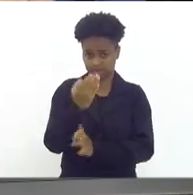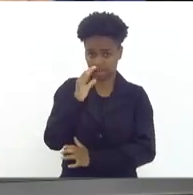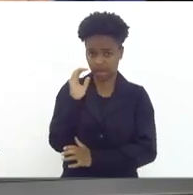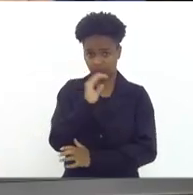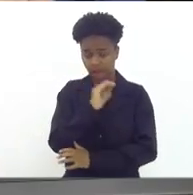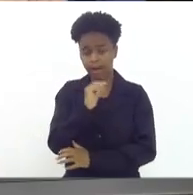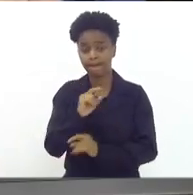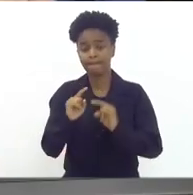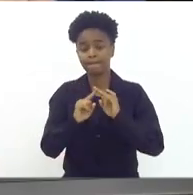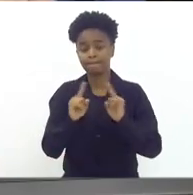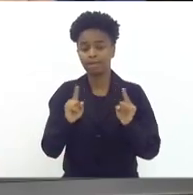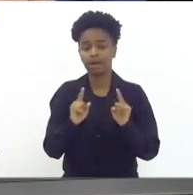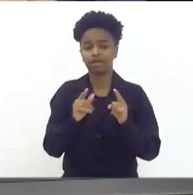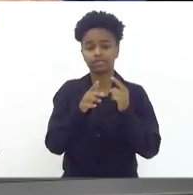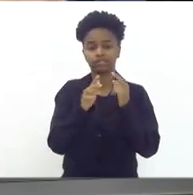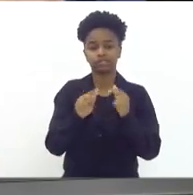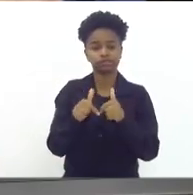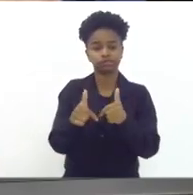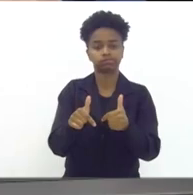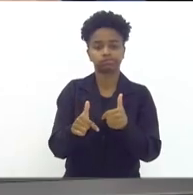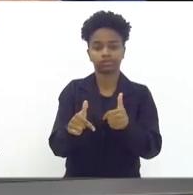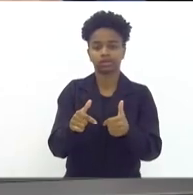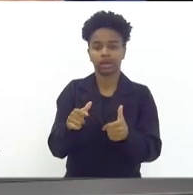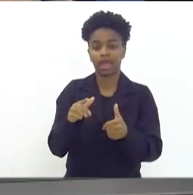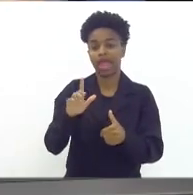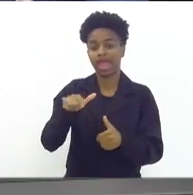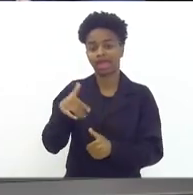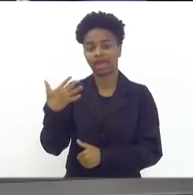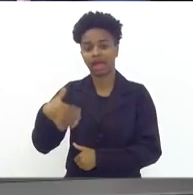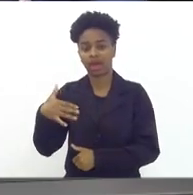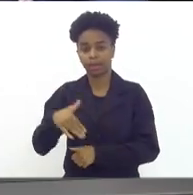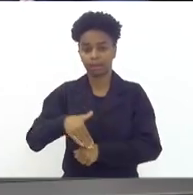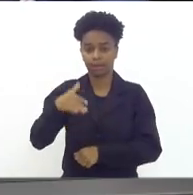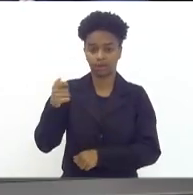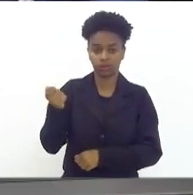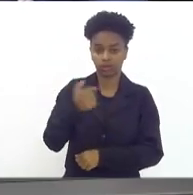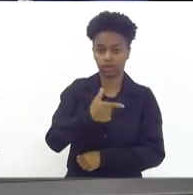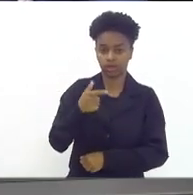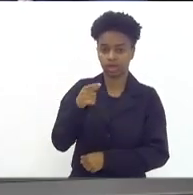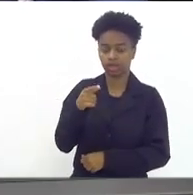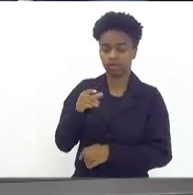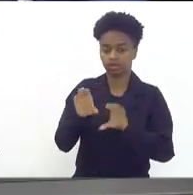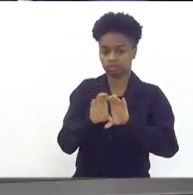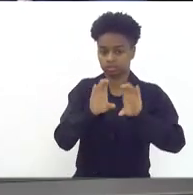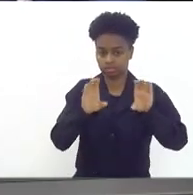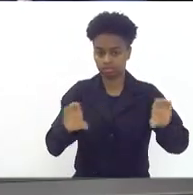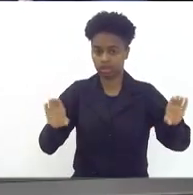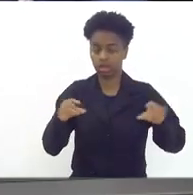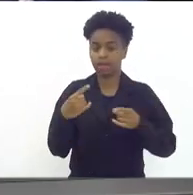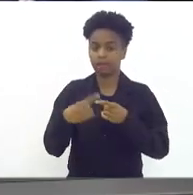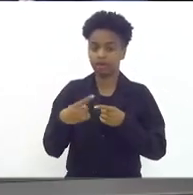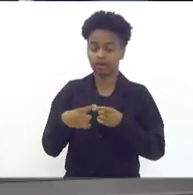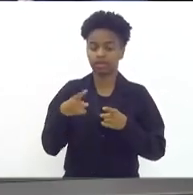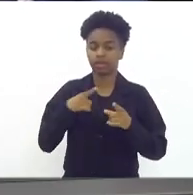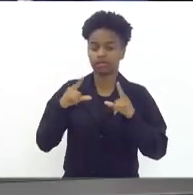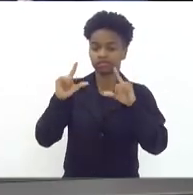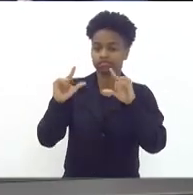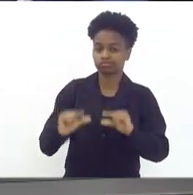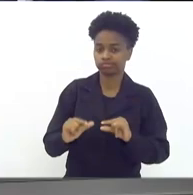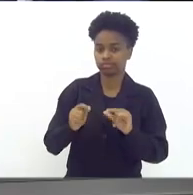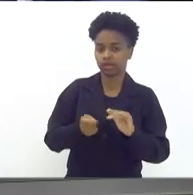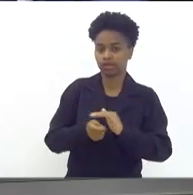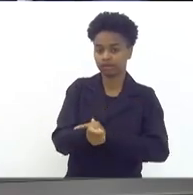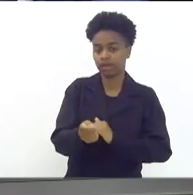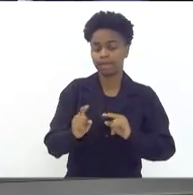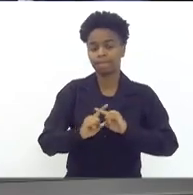a operação dele em si tem um curso maior do que um duto instalado ele não tem ele tem menos capex é menos investimento mas tem mais